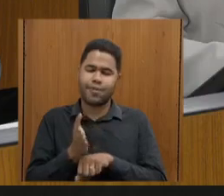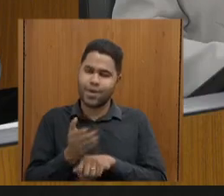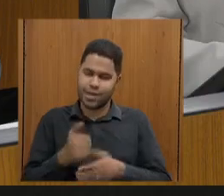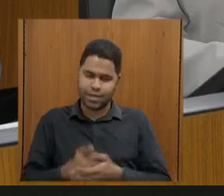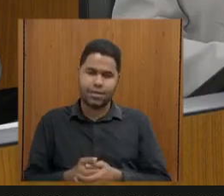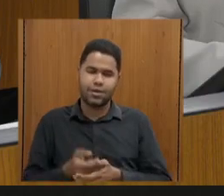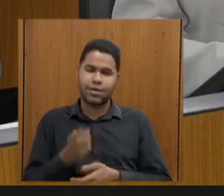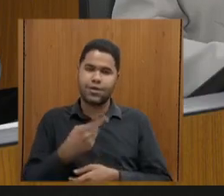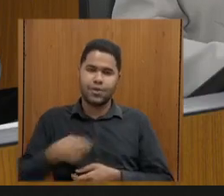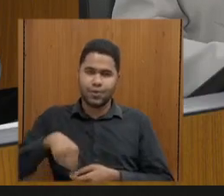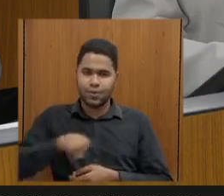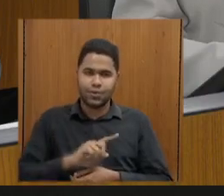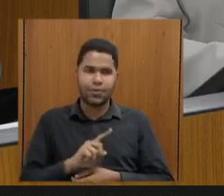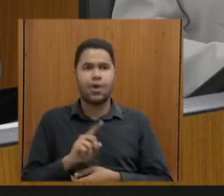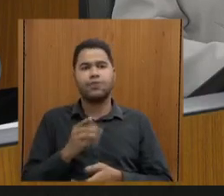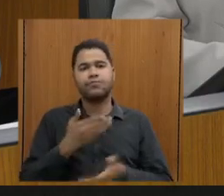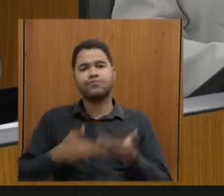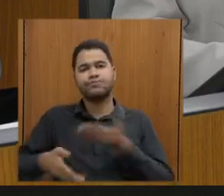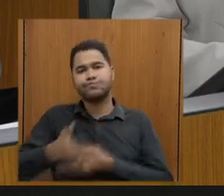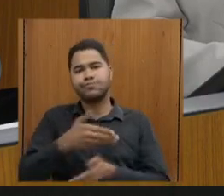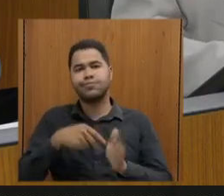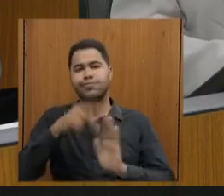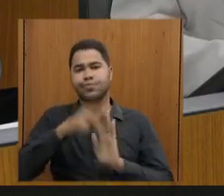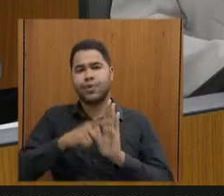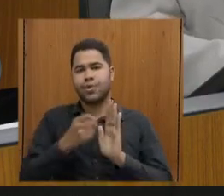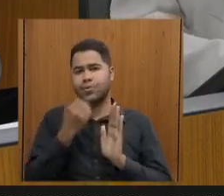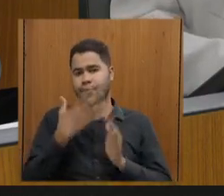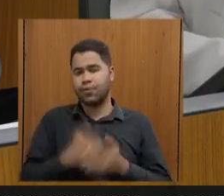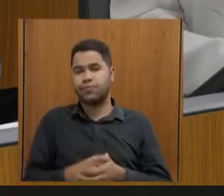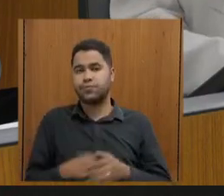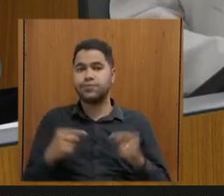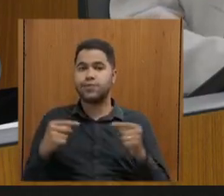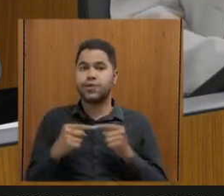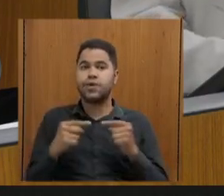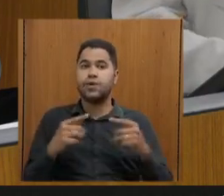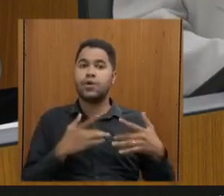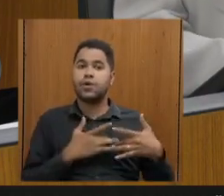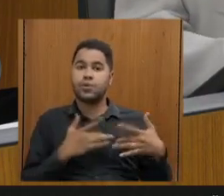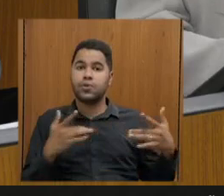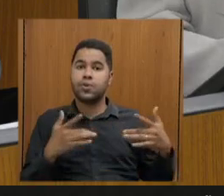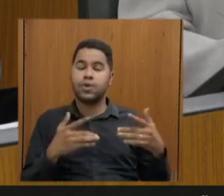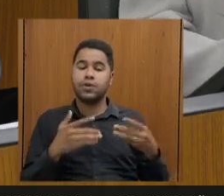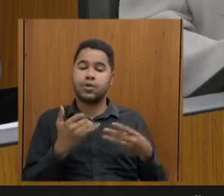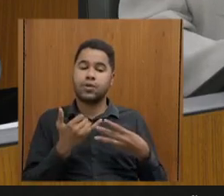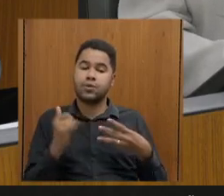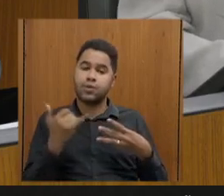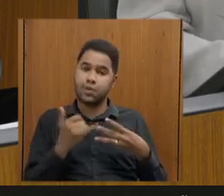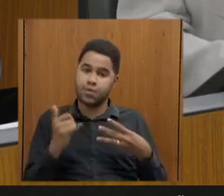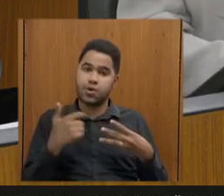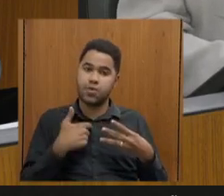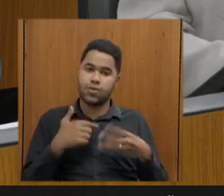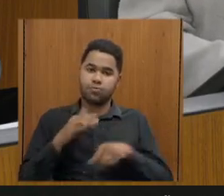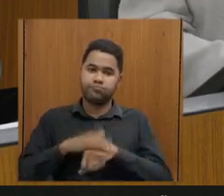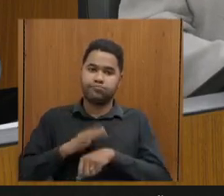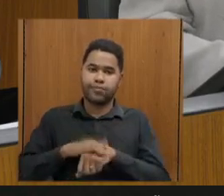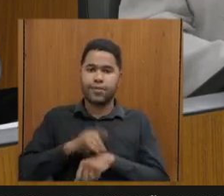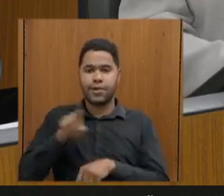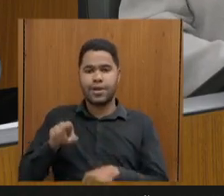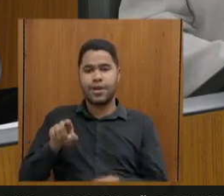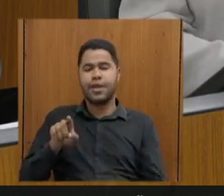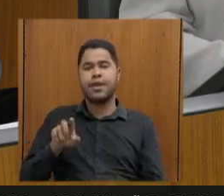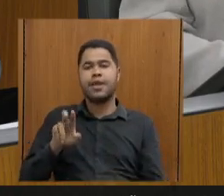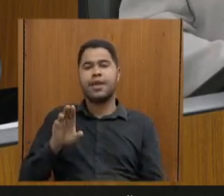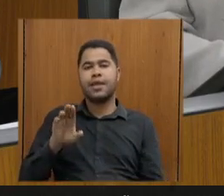Toda obra quando a gente está envolta em bons projetos com relação à doação da Cemig eu vou deixar o Reinaldo falar porque o